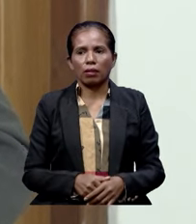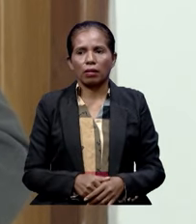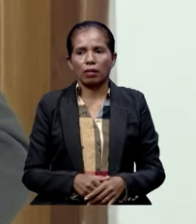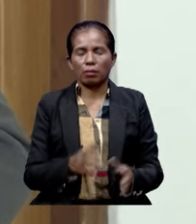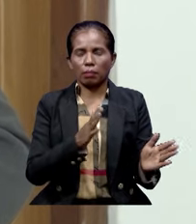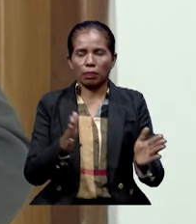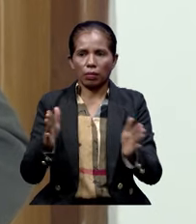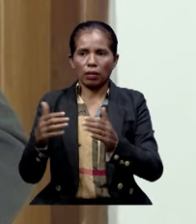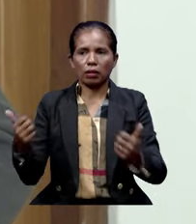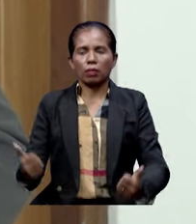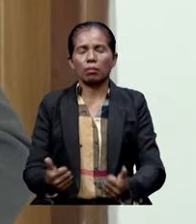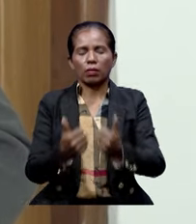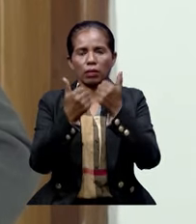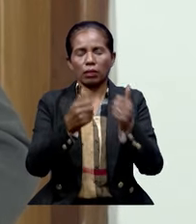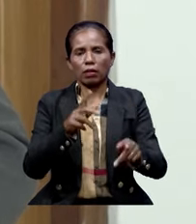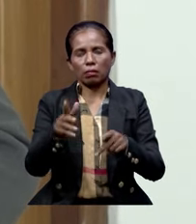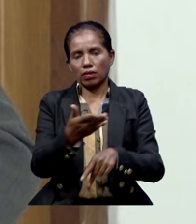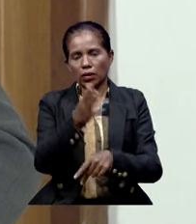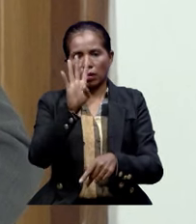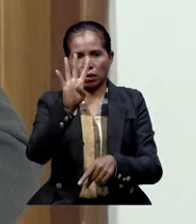prepara tu competo himna inhata.